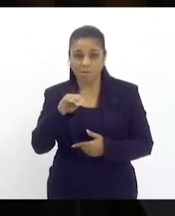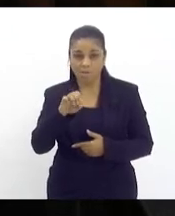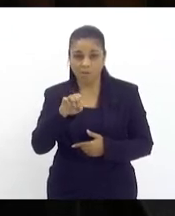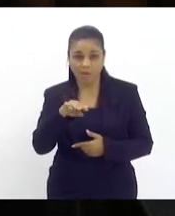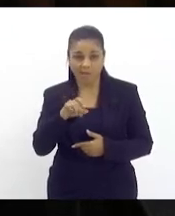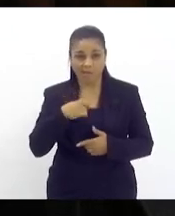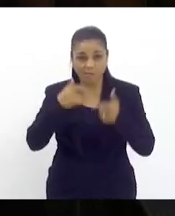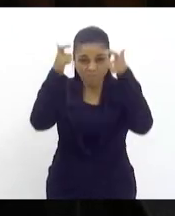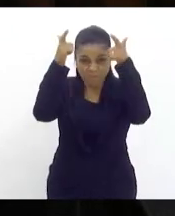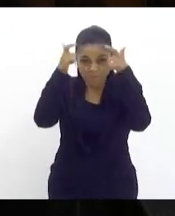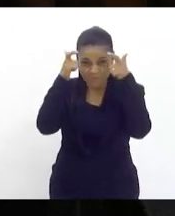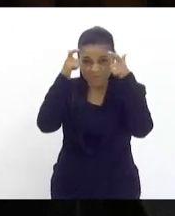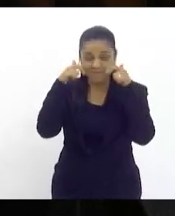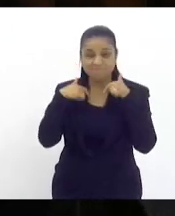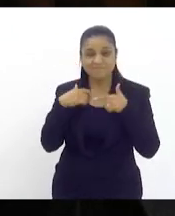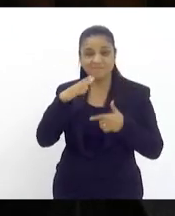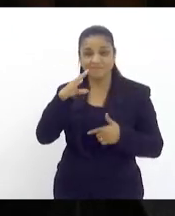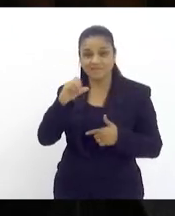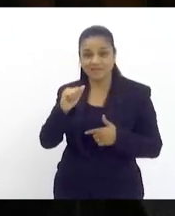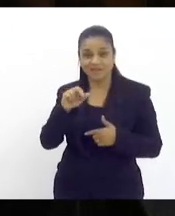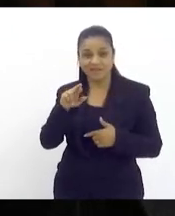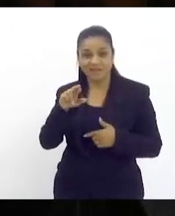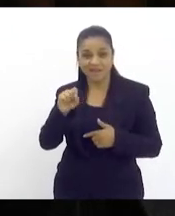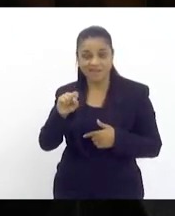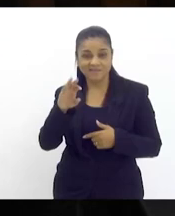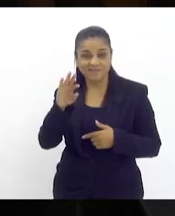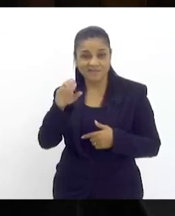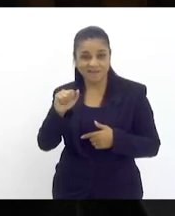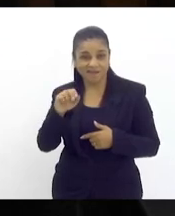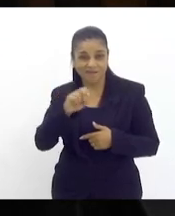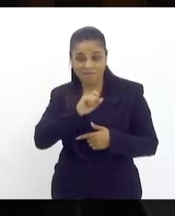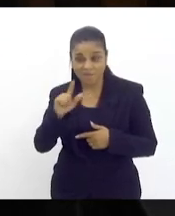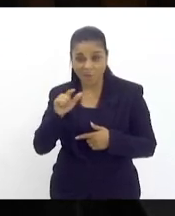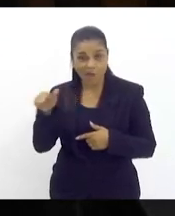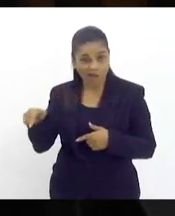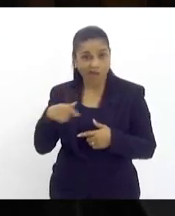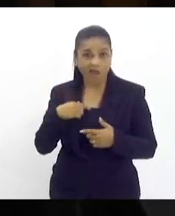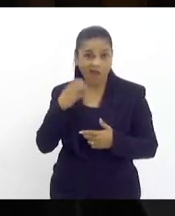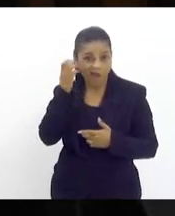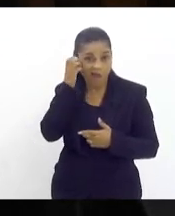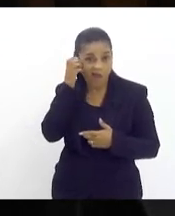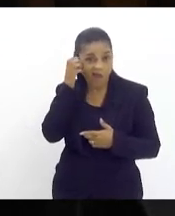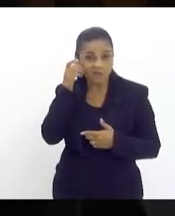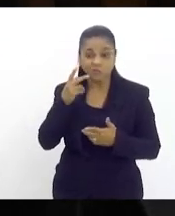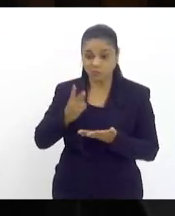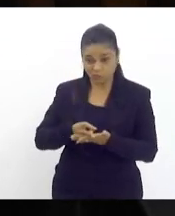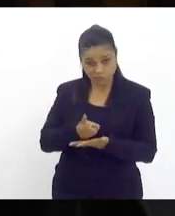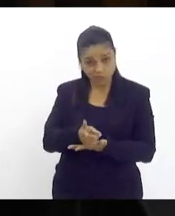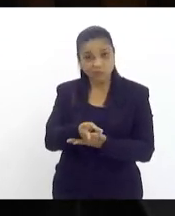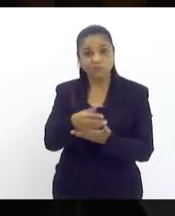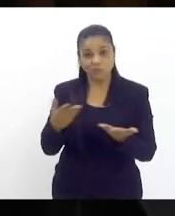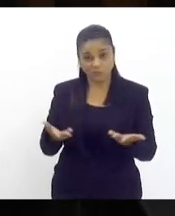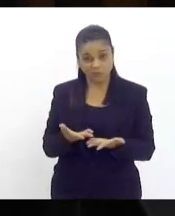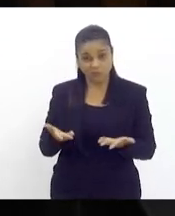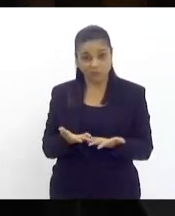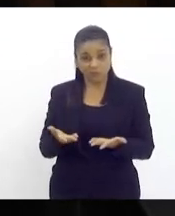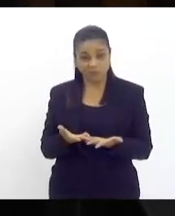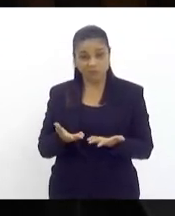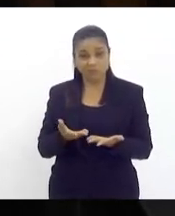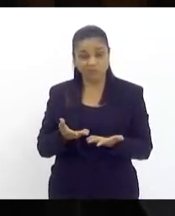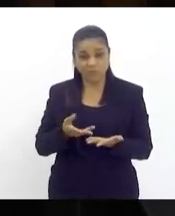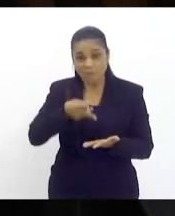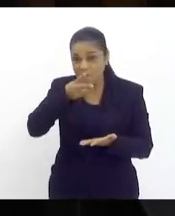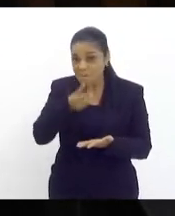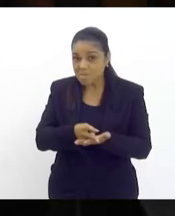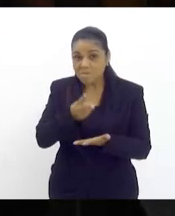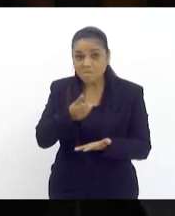Cascavel e me informou a deputada que a rádio existe até hoje com a mesma